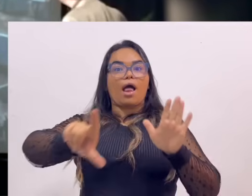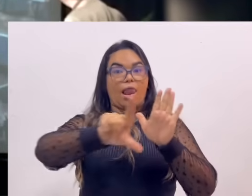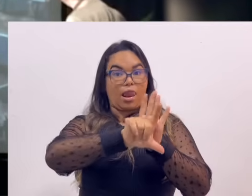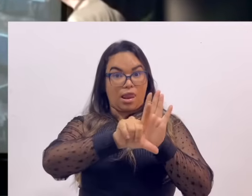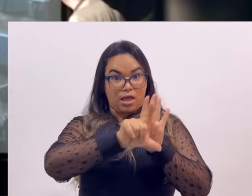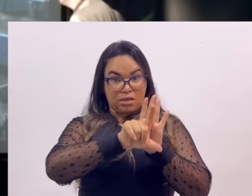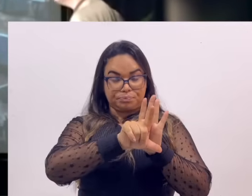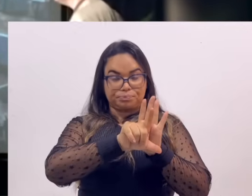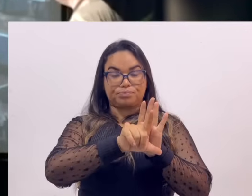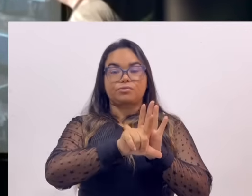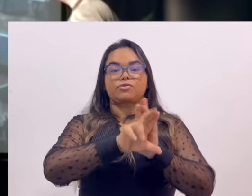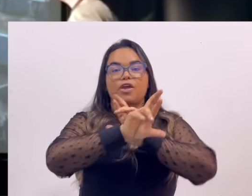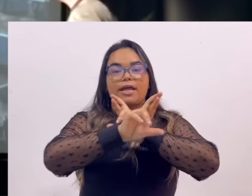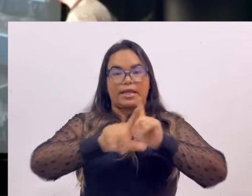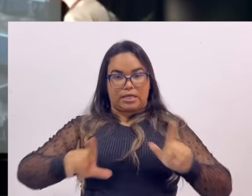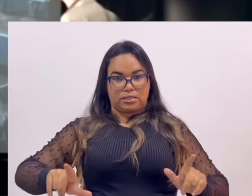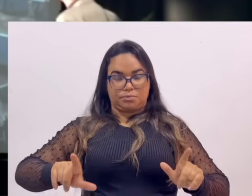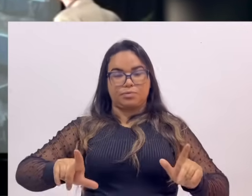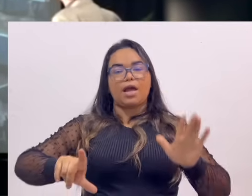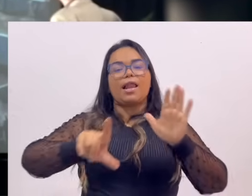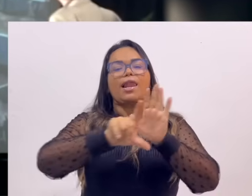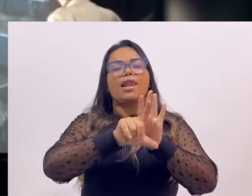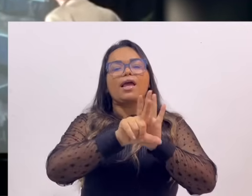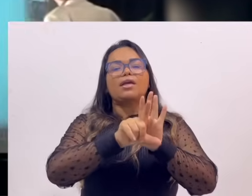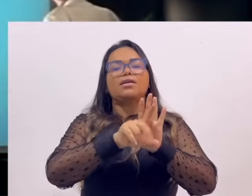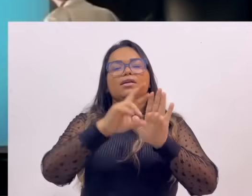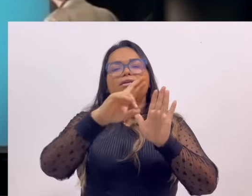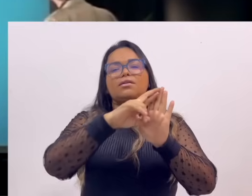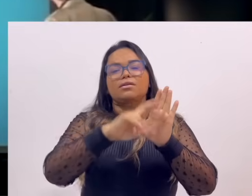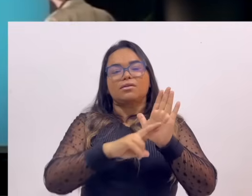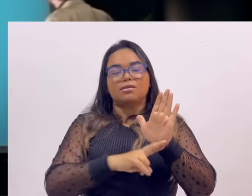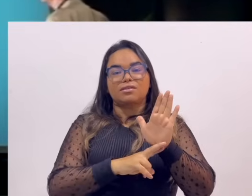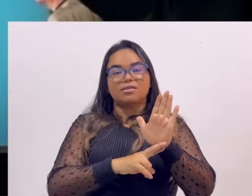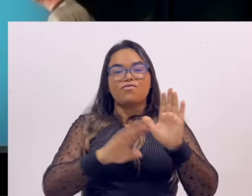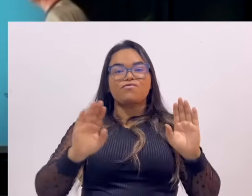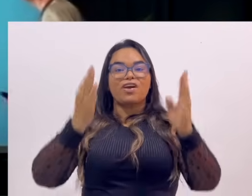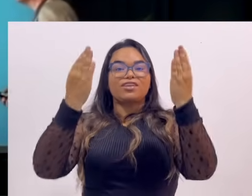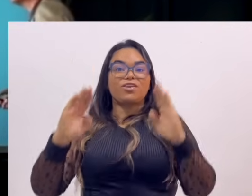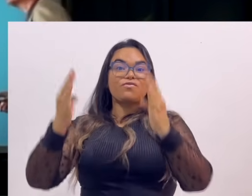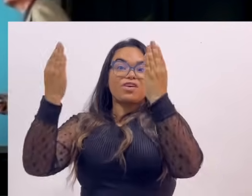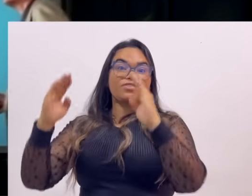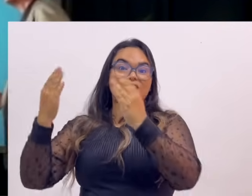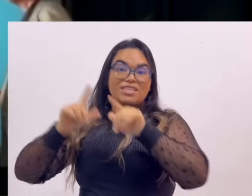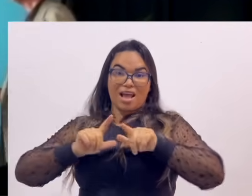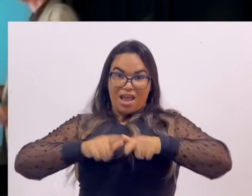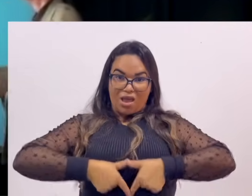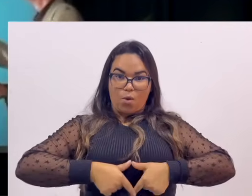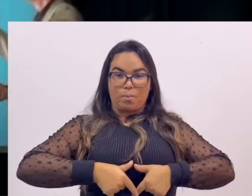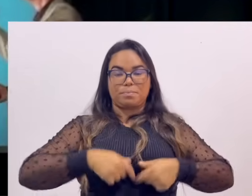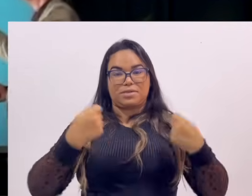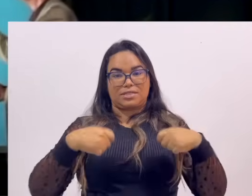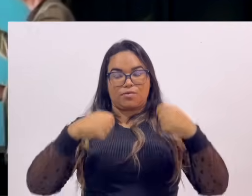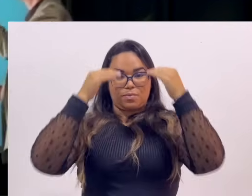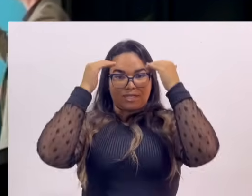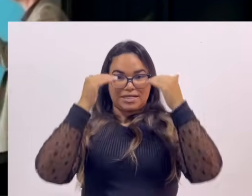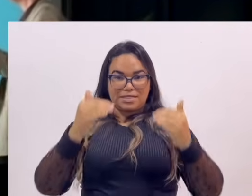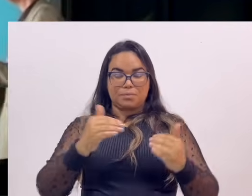dizia respeito a todas as festas, regras e regulamentos que Israel tinha que cumprir.